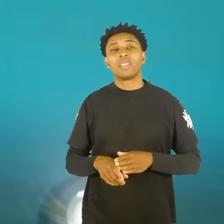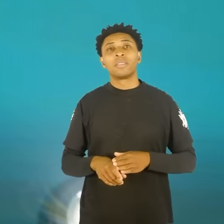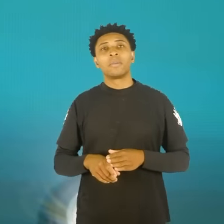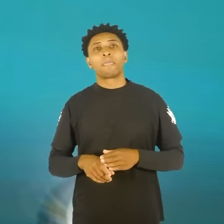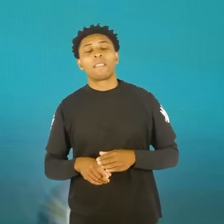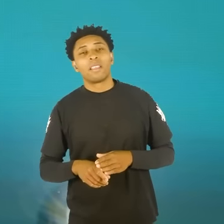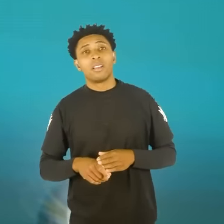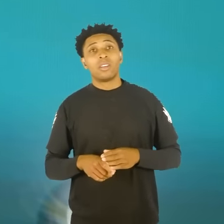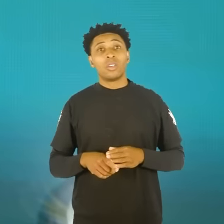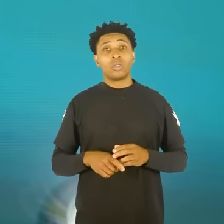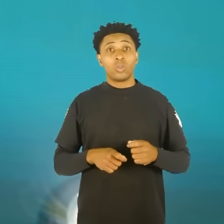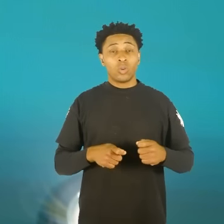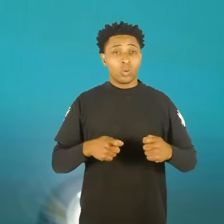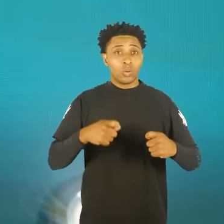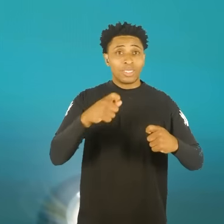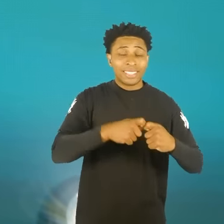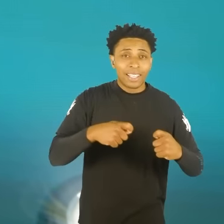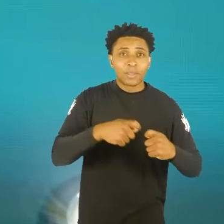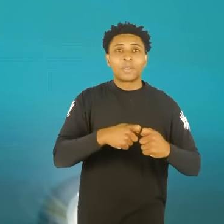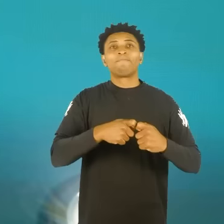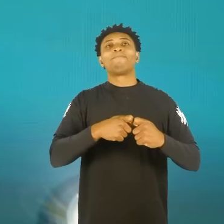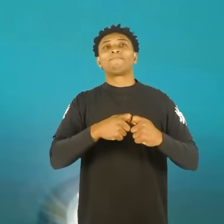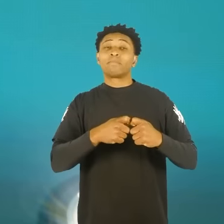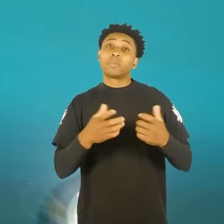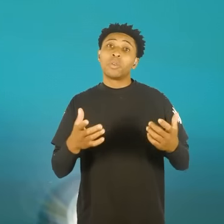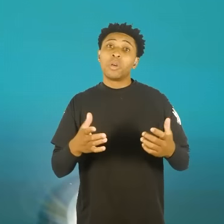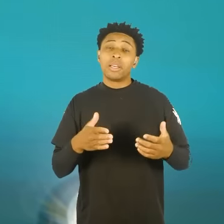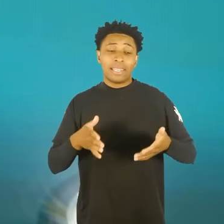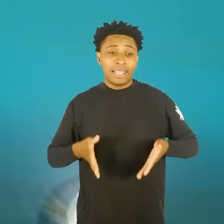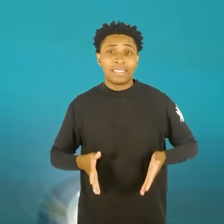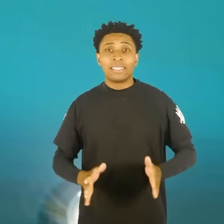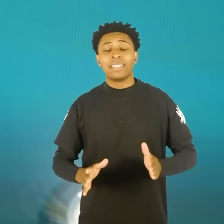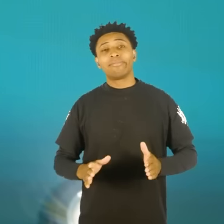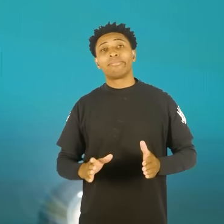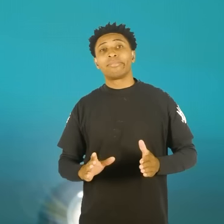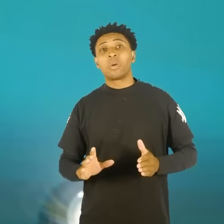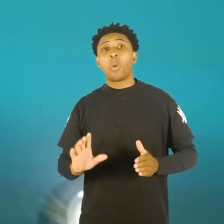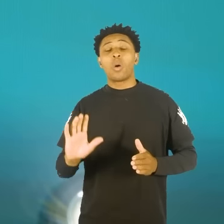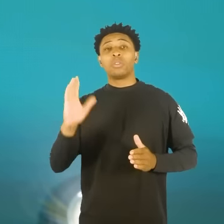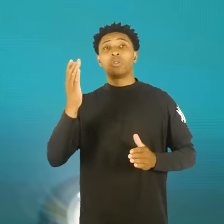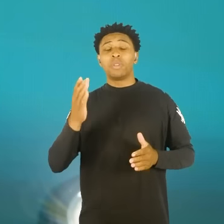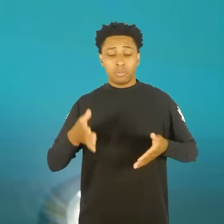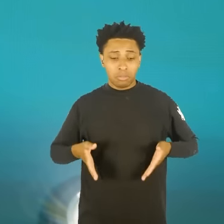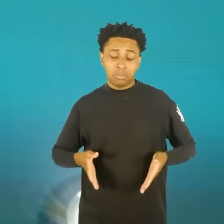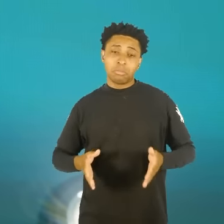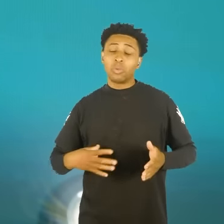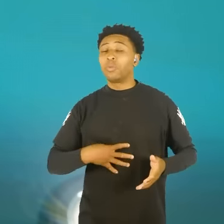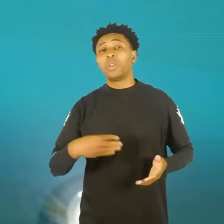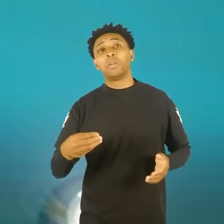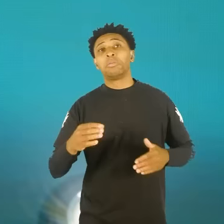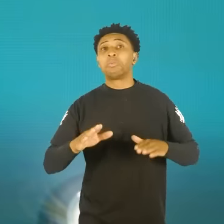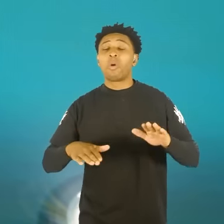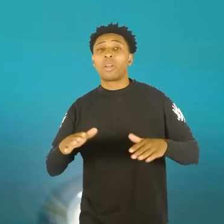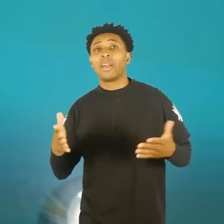de um agressor, de um irresponsável. O útero pode ter vindo de uma viciada. O útero pode